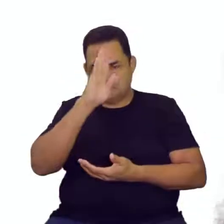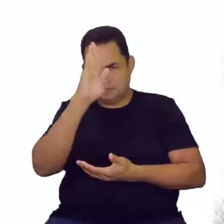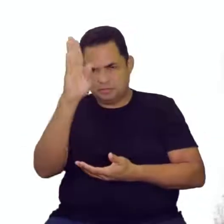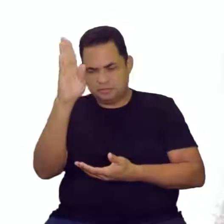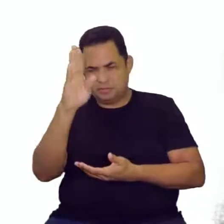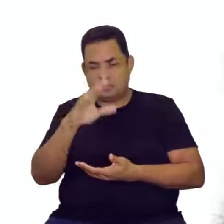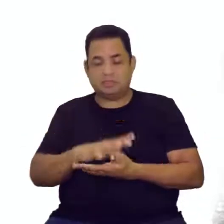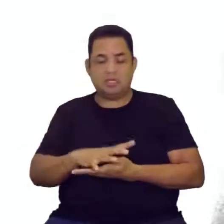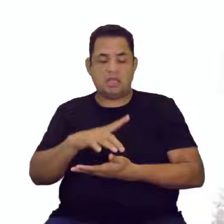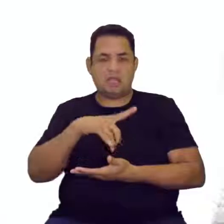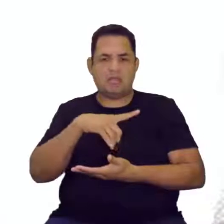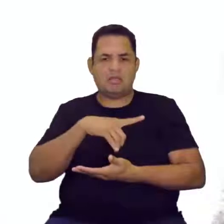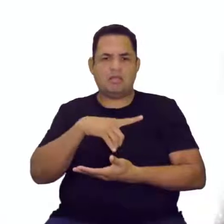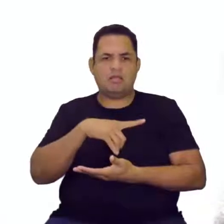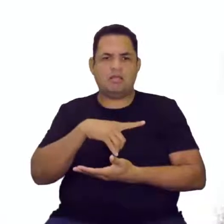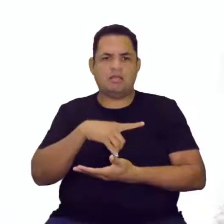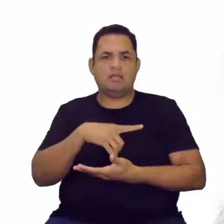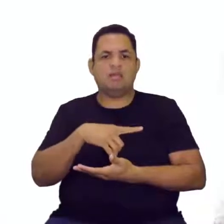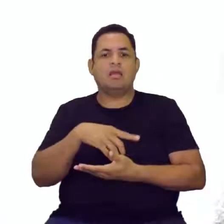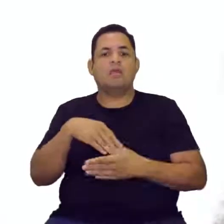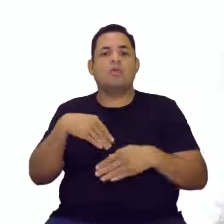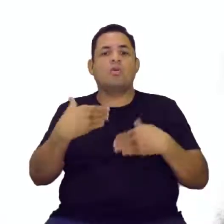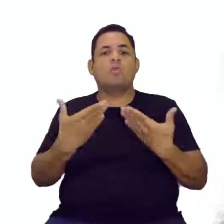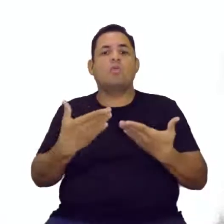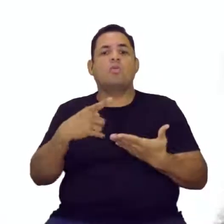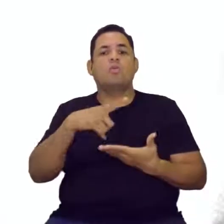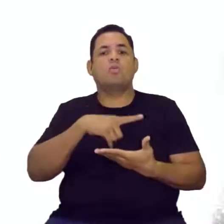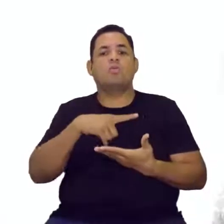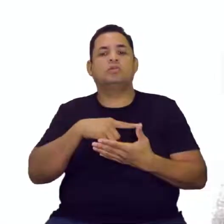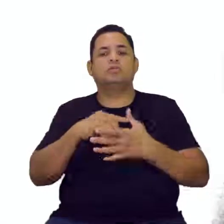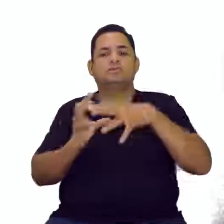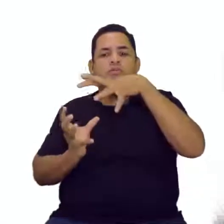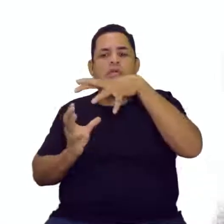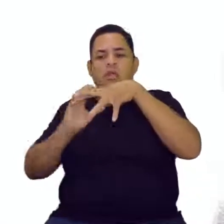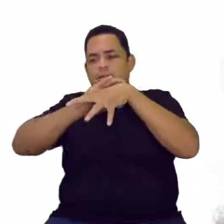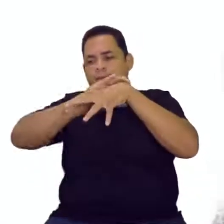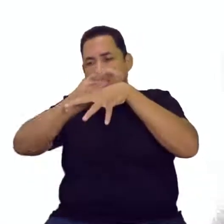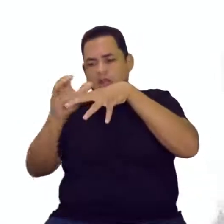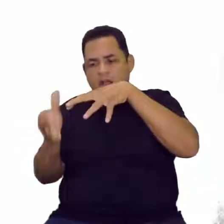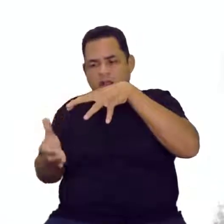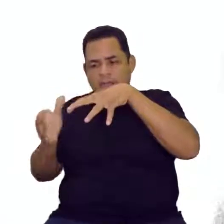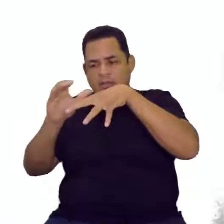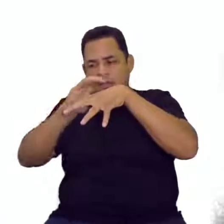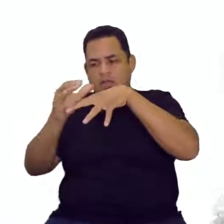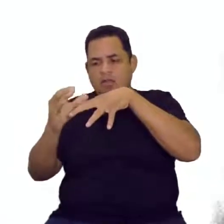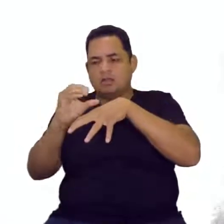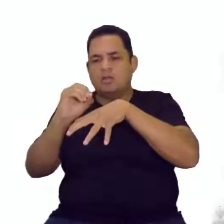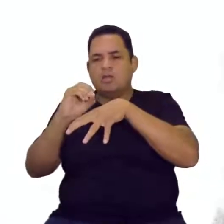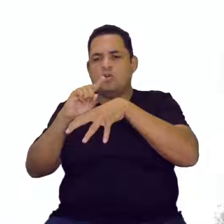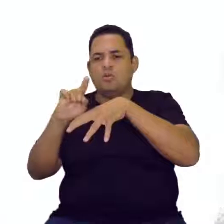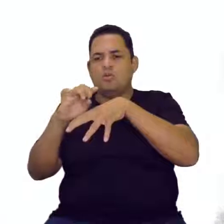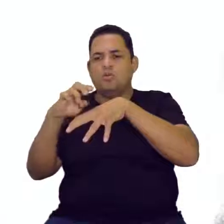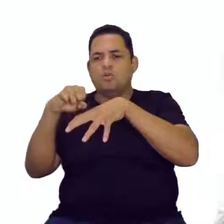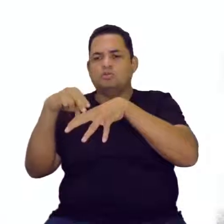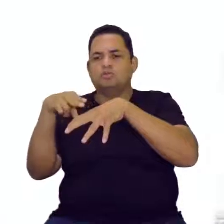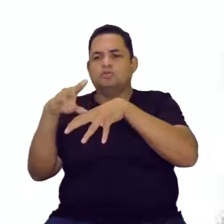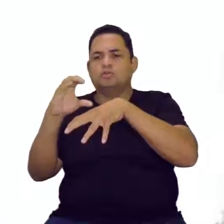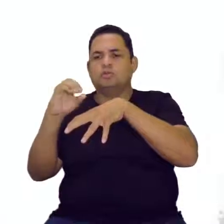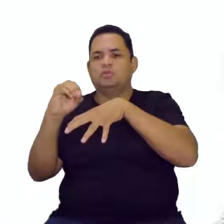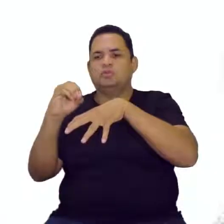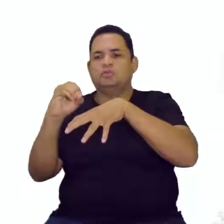dele existir é a presença da camada de ozônio que a Terra possui. Essa camada de